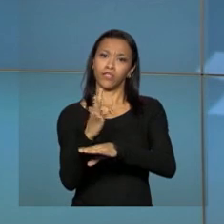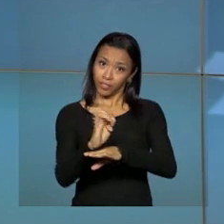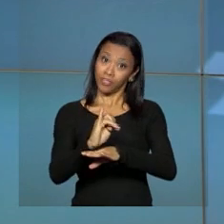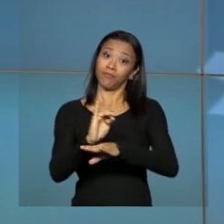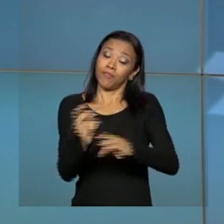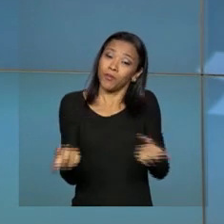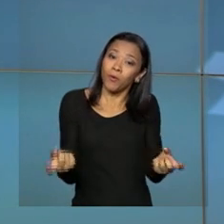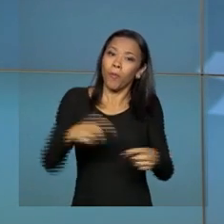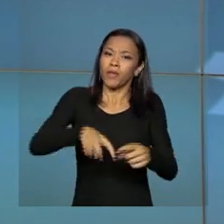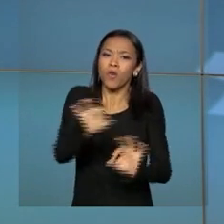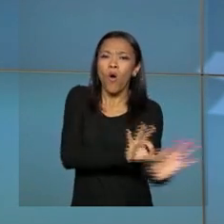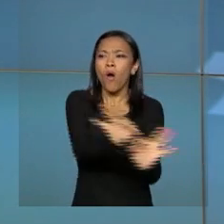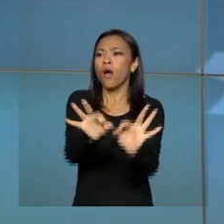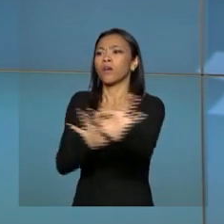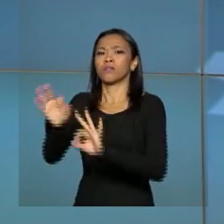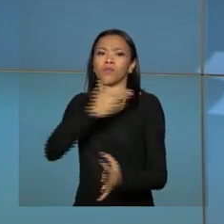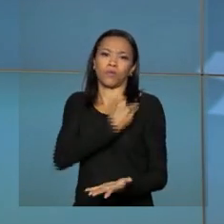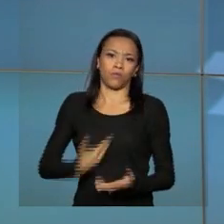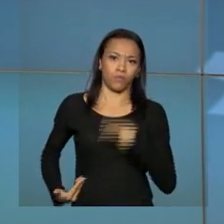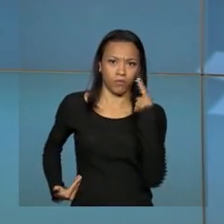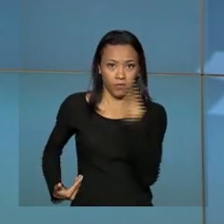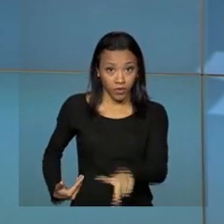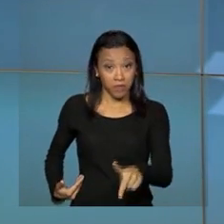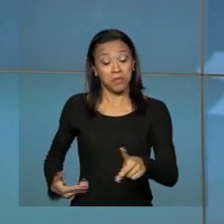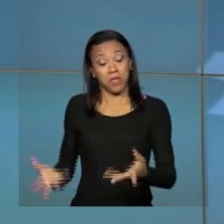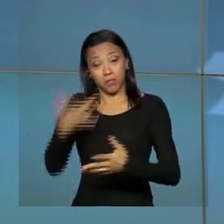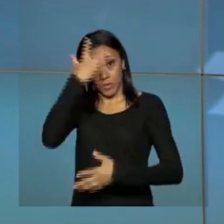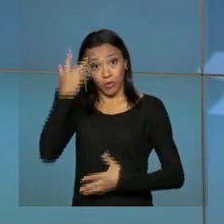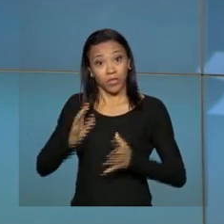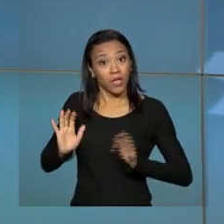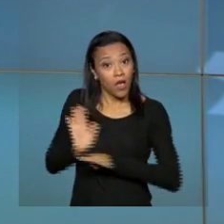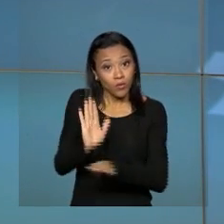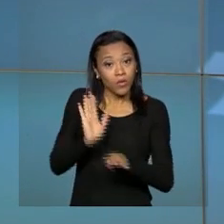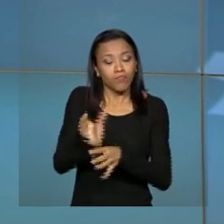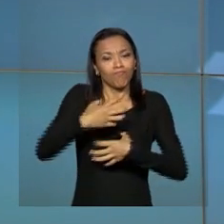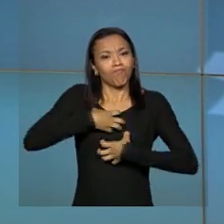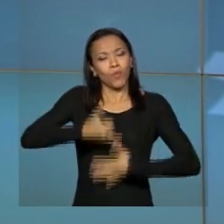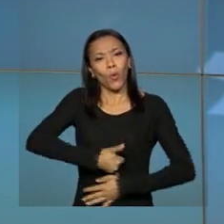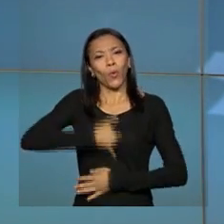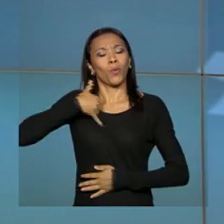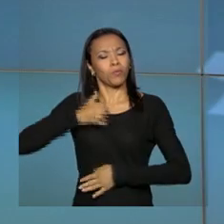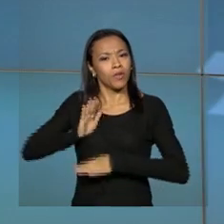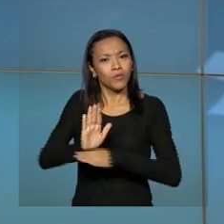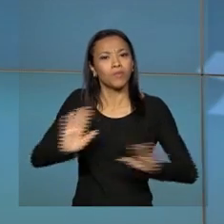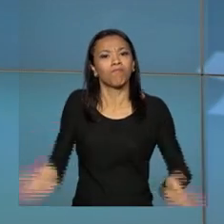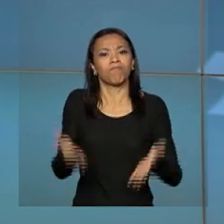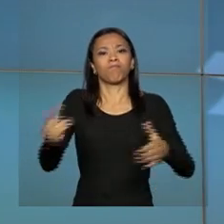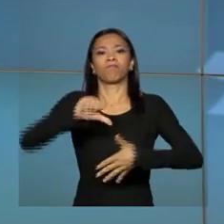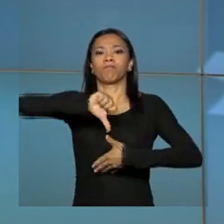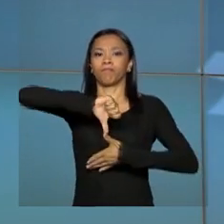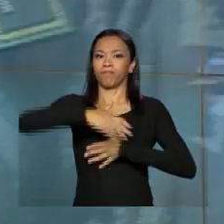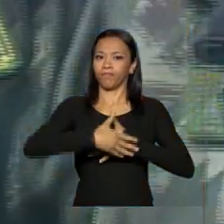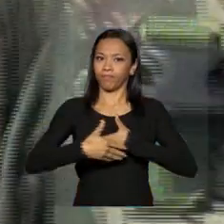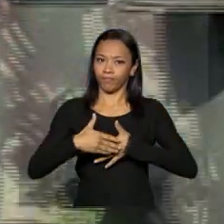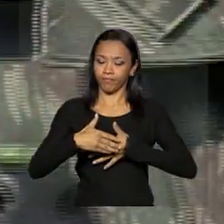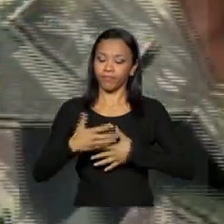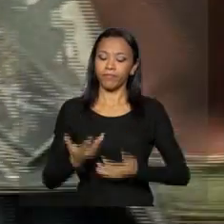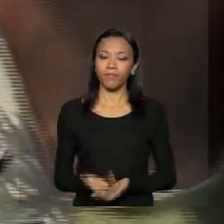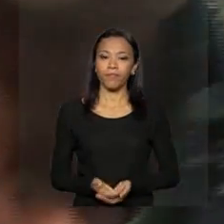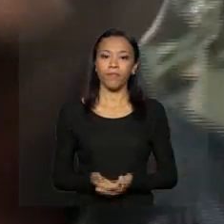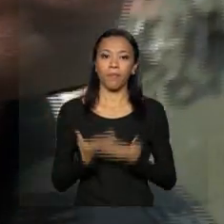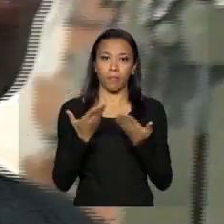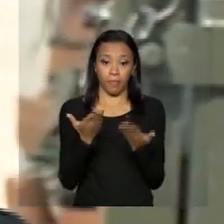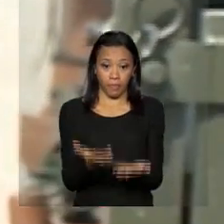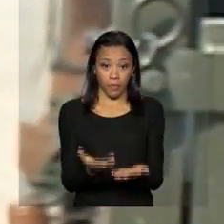democracia. Um serviço que causa orgulho naqueles que ajudaram o país mais pobre da América Latina. O Brasil lidera a